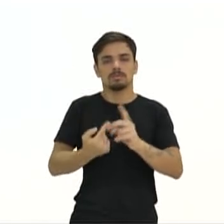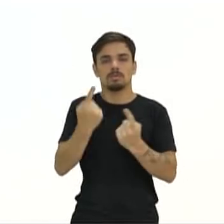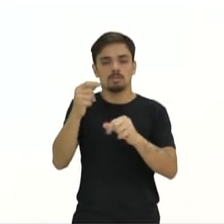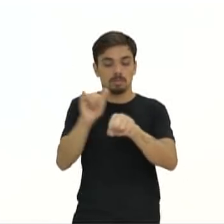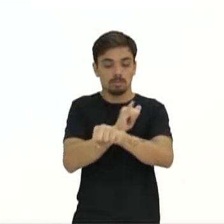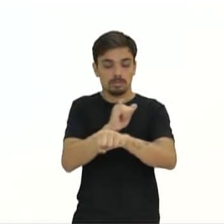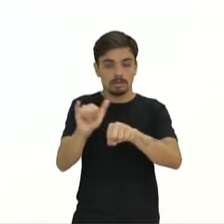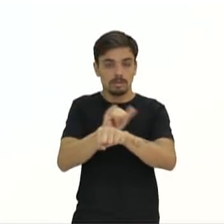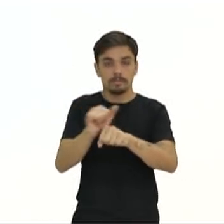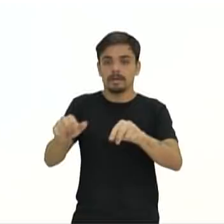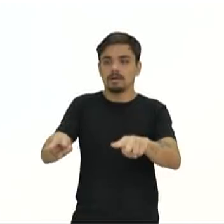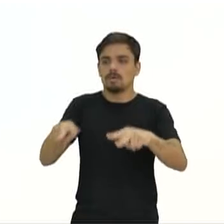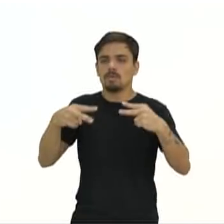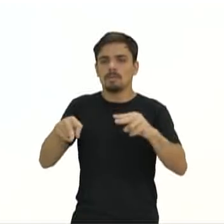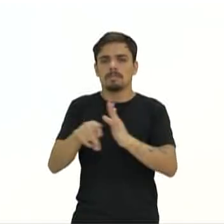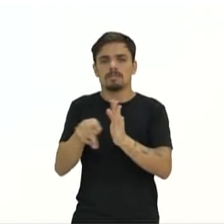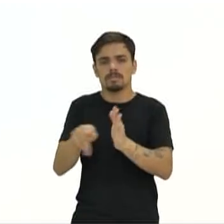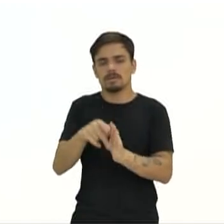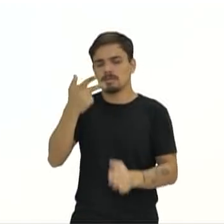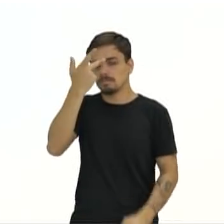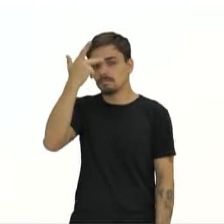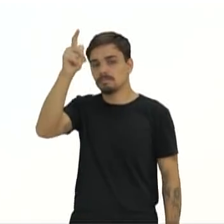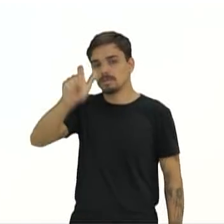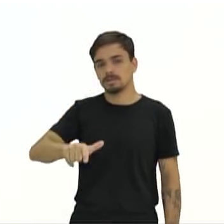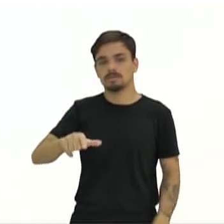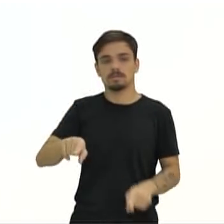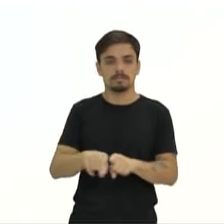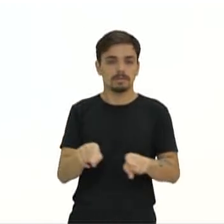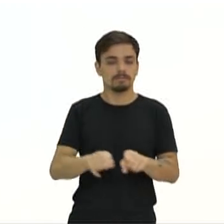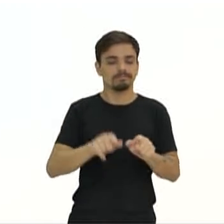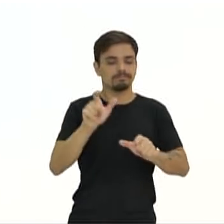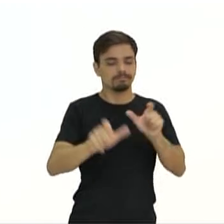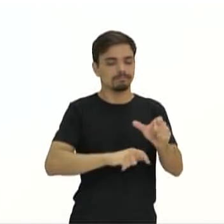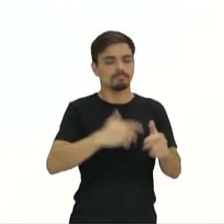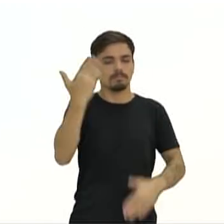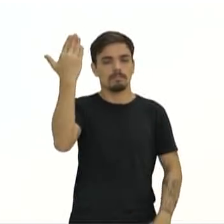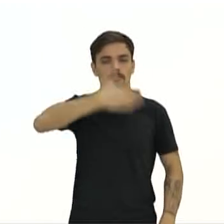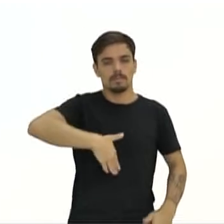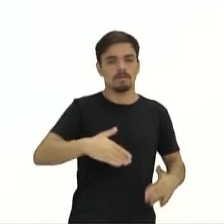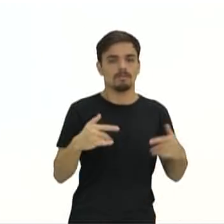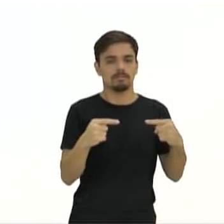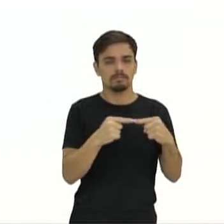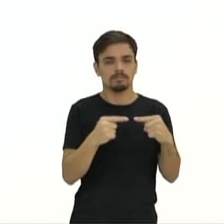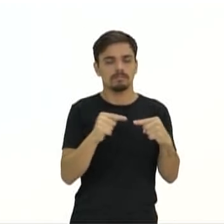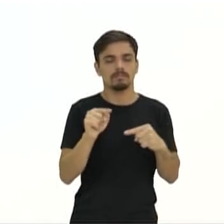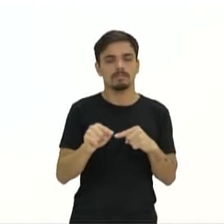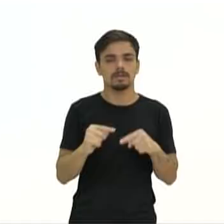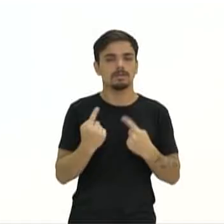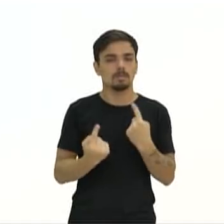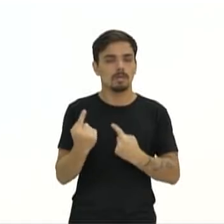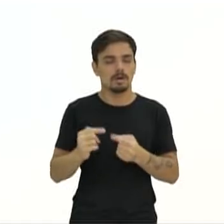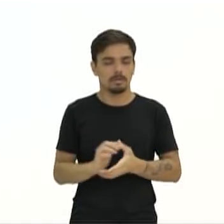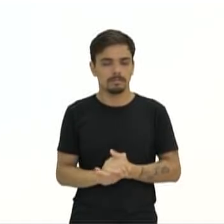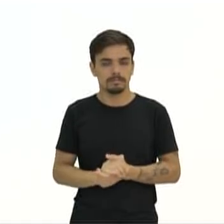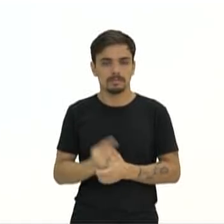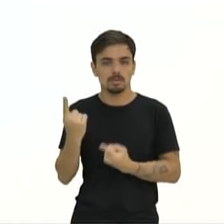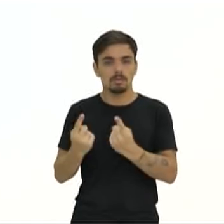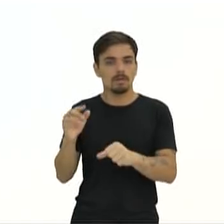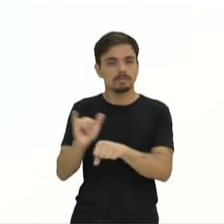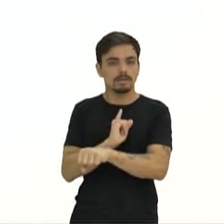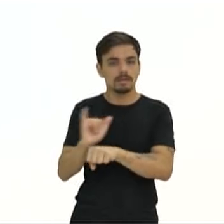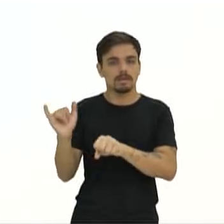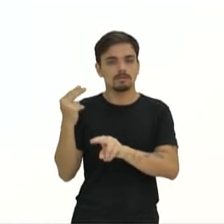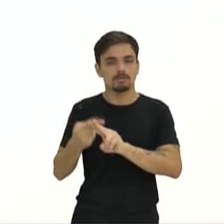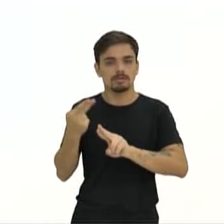seu leitor e quais palavras ou termos comprovam essa aproximação. Então, que estratégia ela